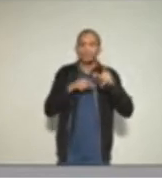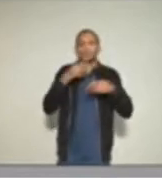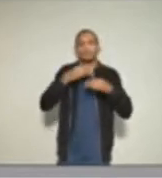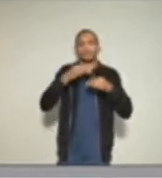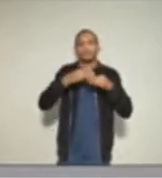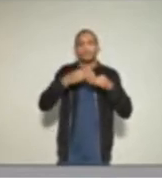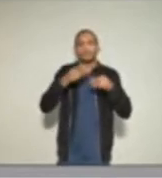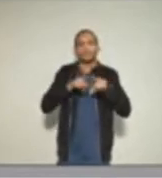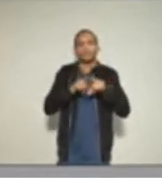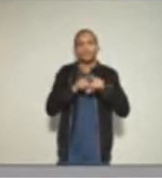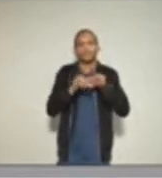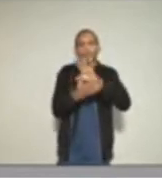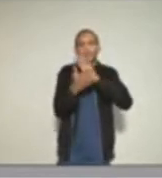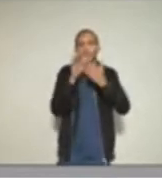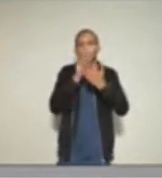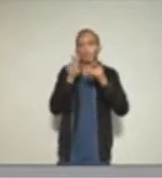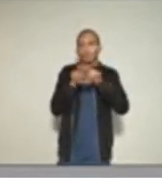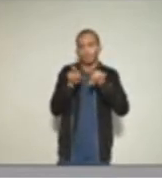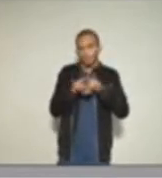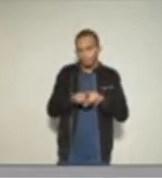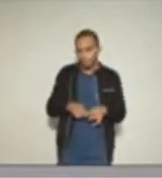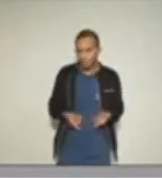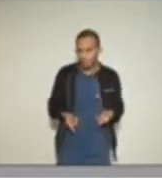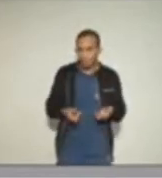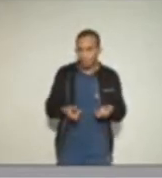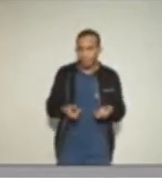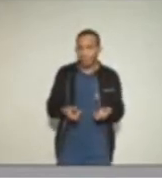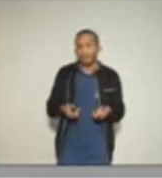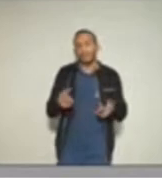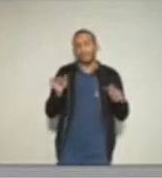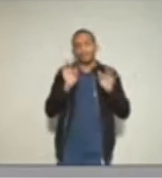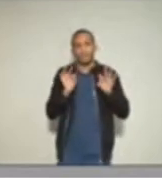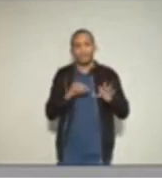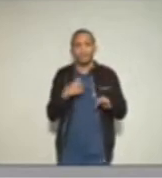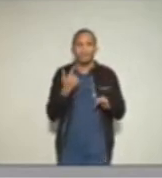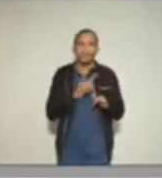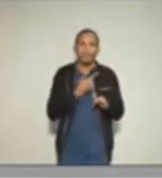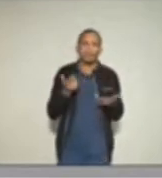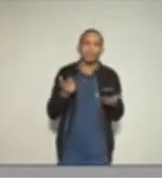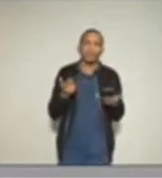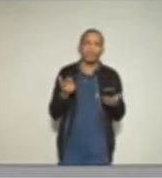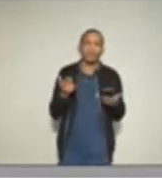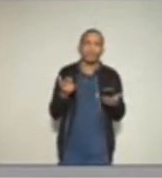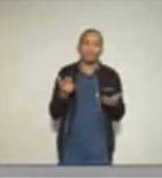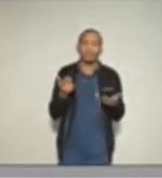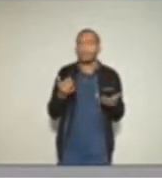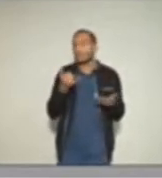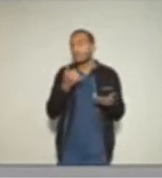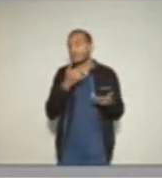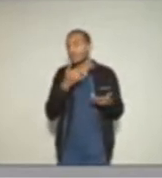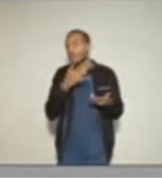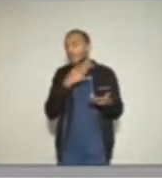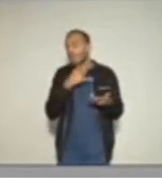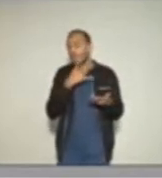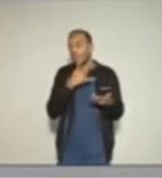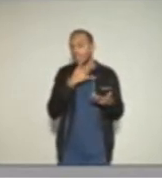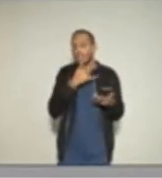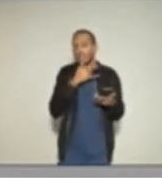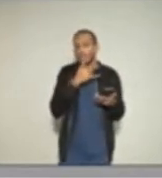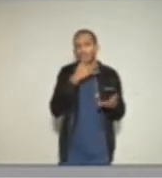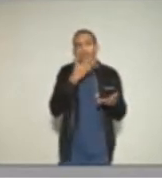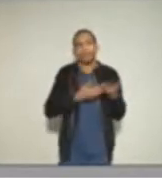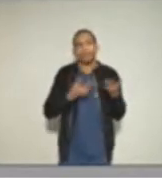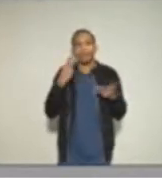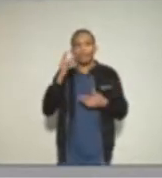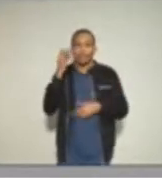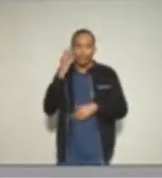do clima, o Plano Clima, que, infelizmente, nós perdemos o Bruno dia 16 de maio e coube a mim depois fazer o lançamento,